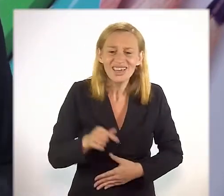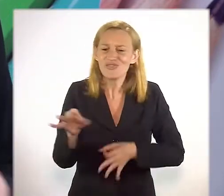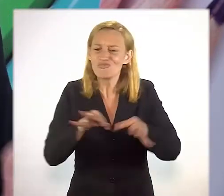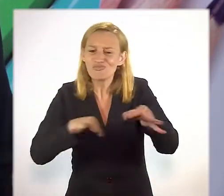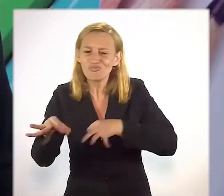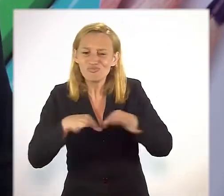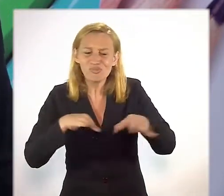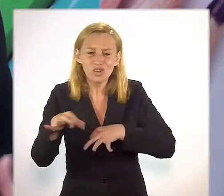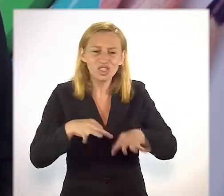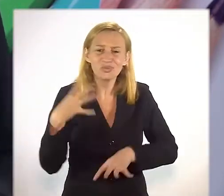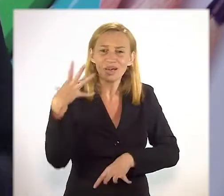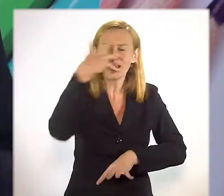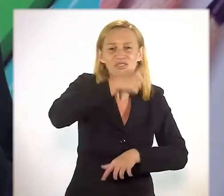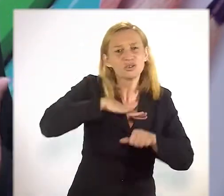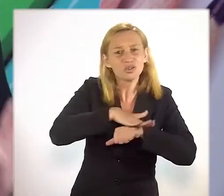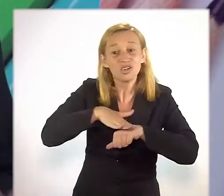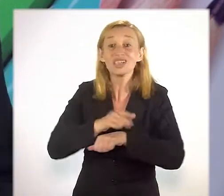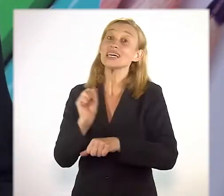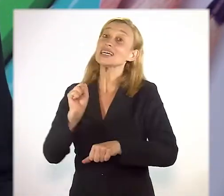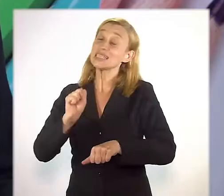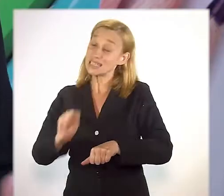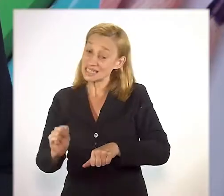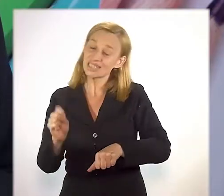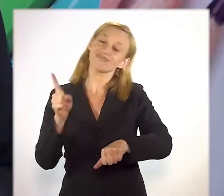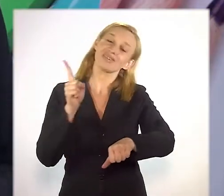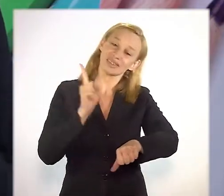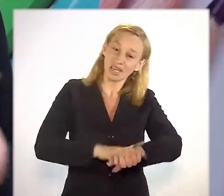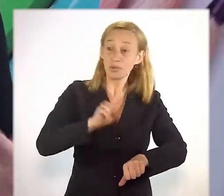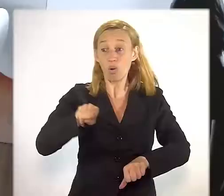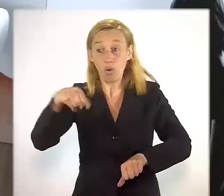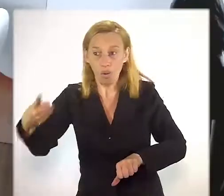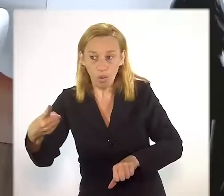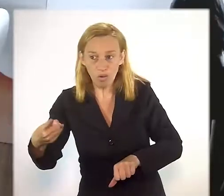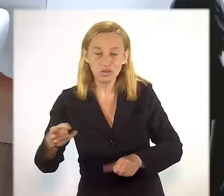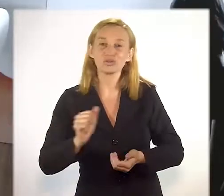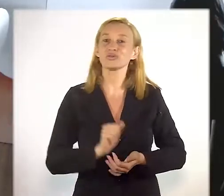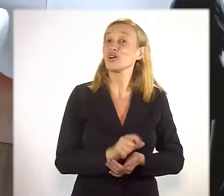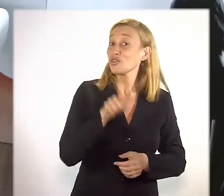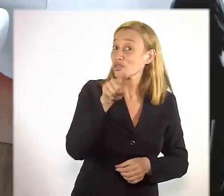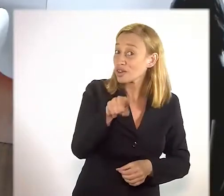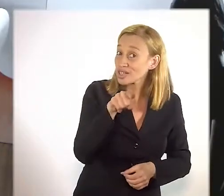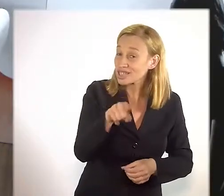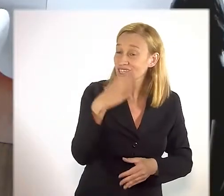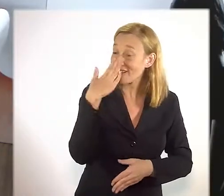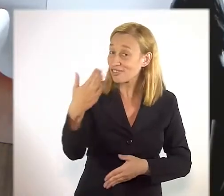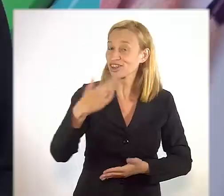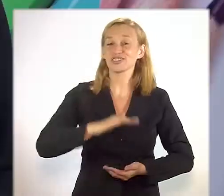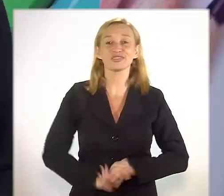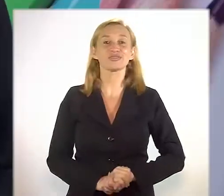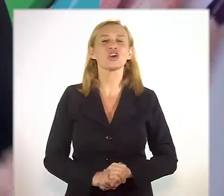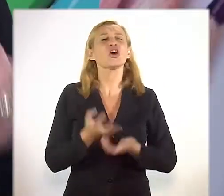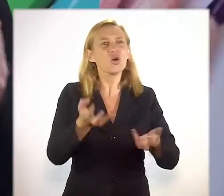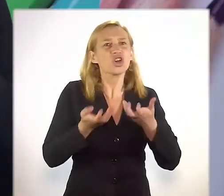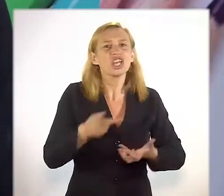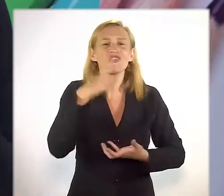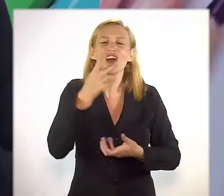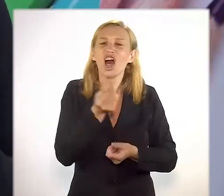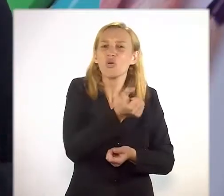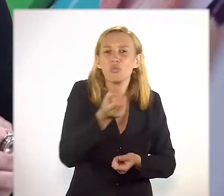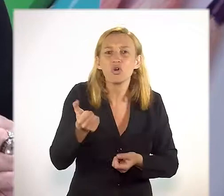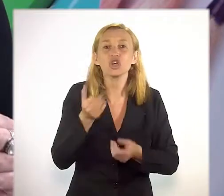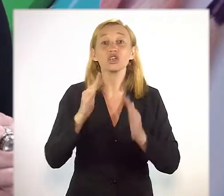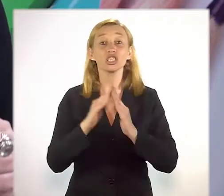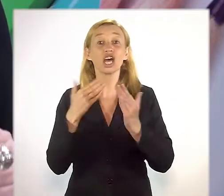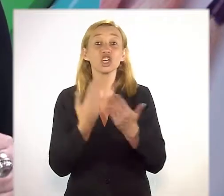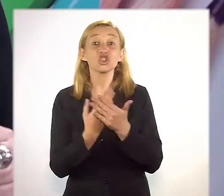tão maravilhoso. E se a gente tiver tempo, de tantos outros que você está à frente. Mas eu queria falar um pouquinho